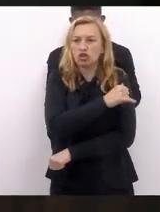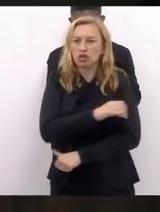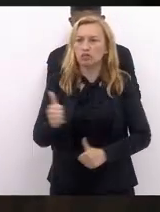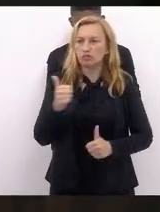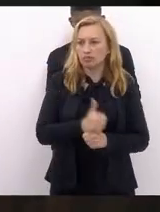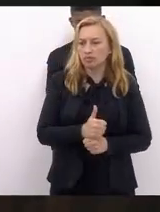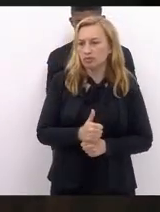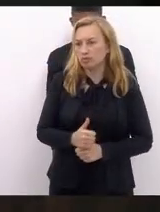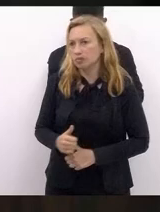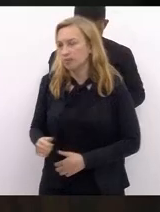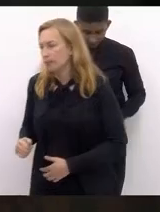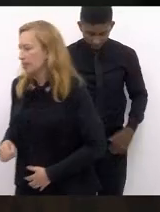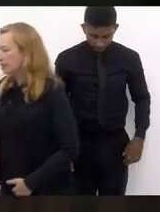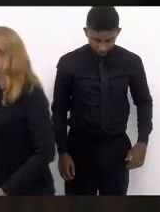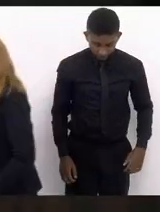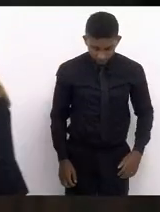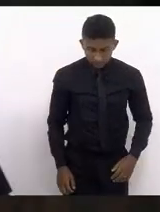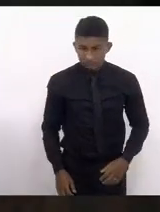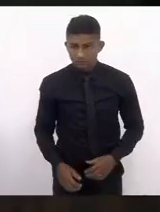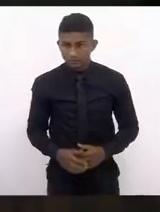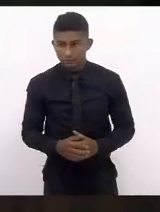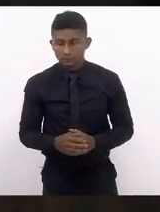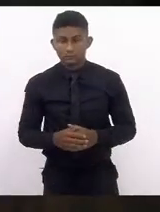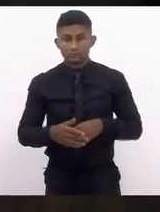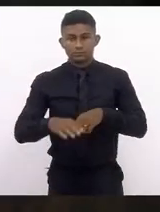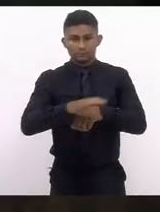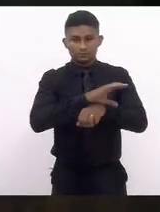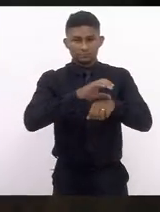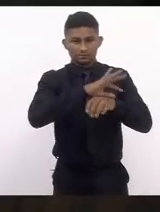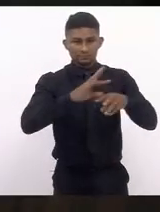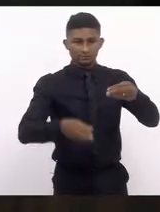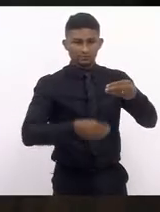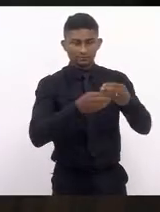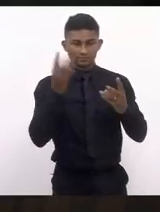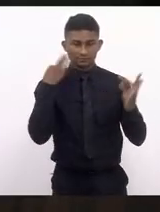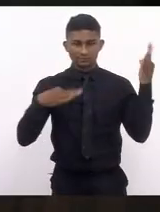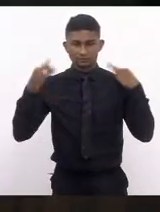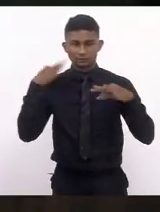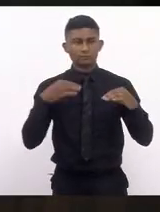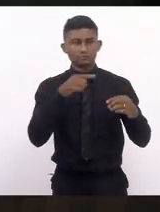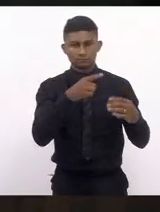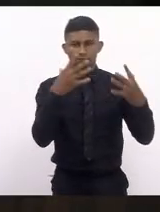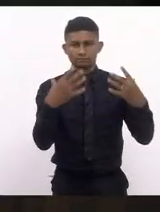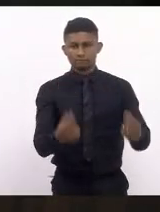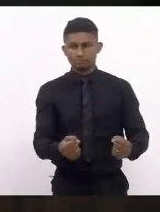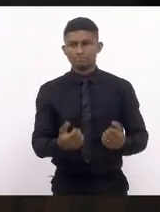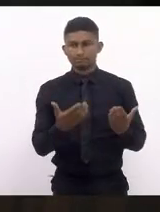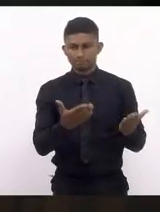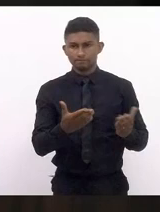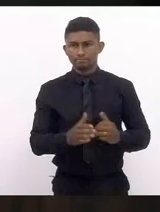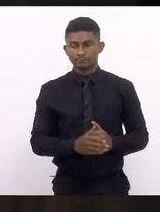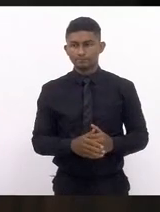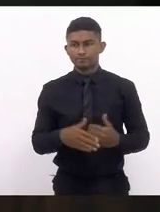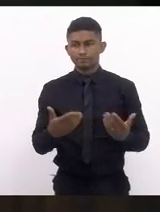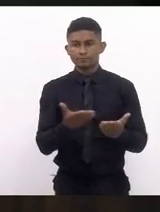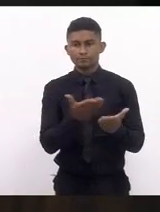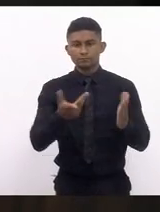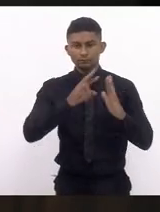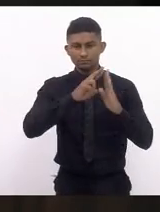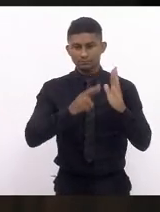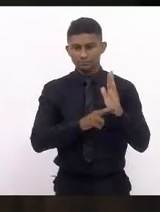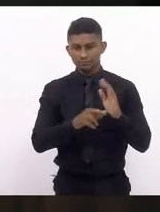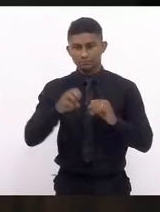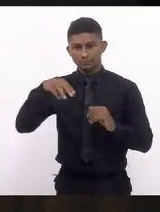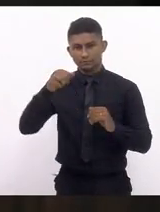parecer da comissão de comissão Justiça pela condicionalidade com emenda de turismo favoráveis em tecnologia favorável e de orçamento favorável relatório de massa